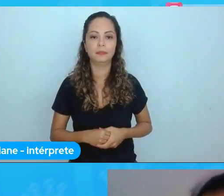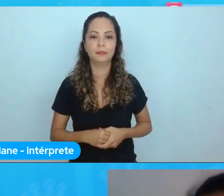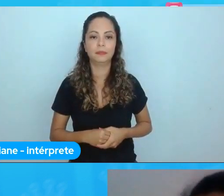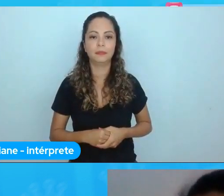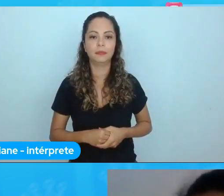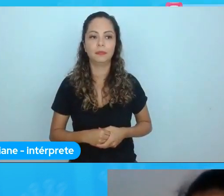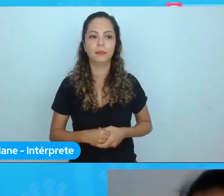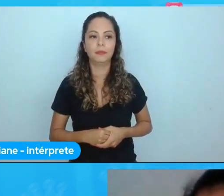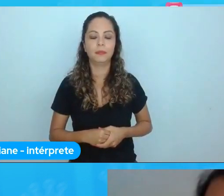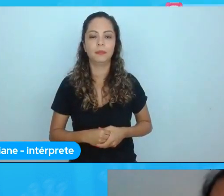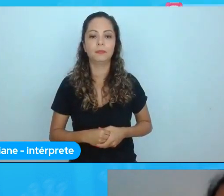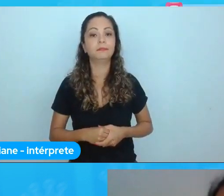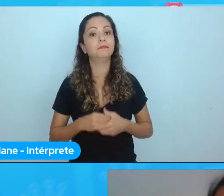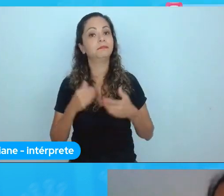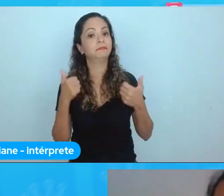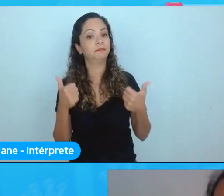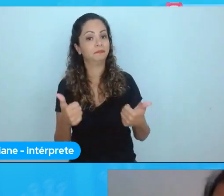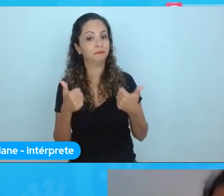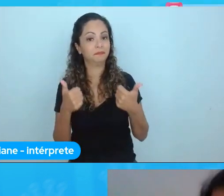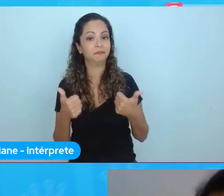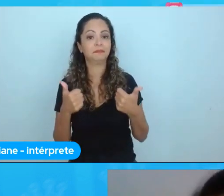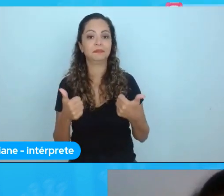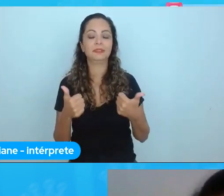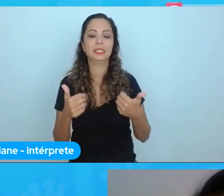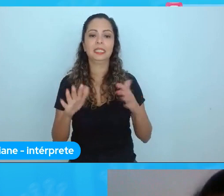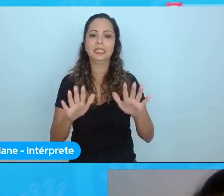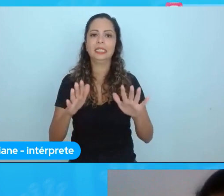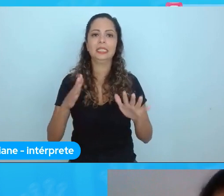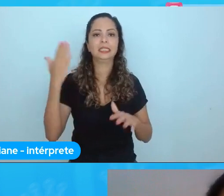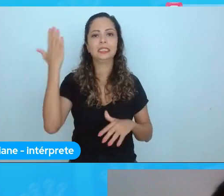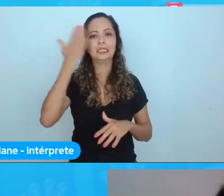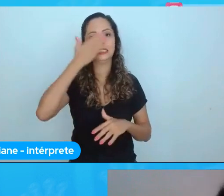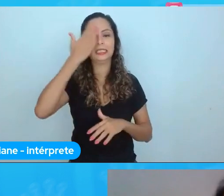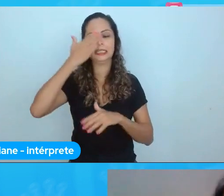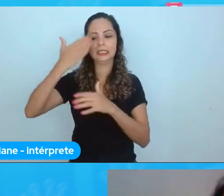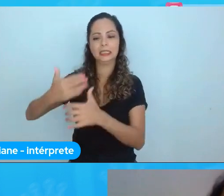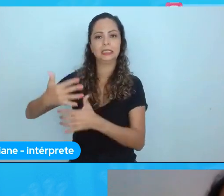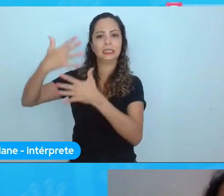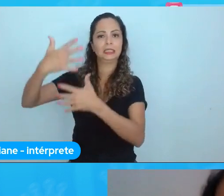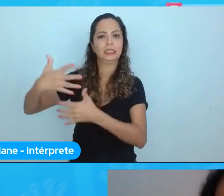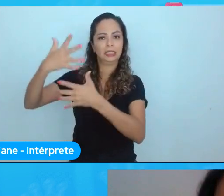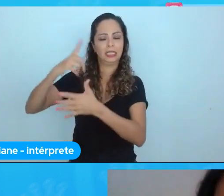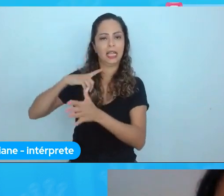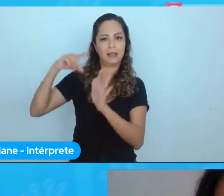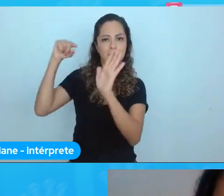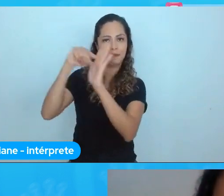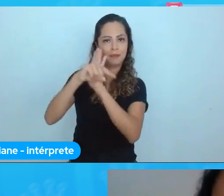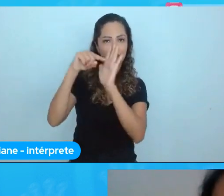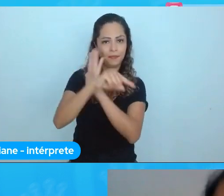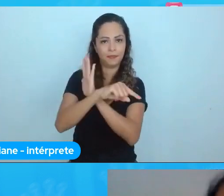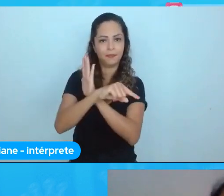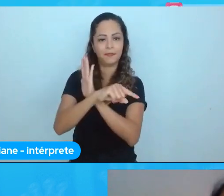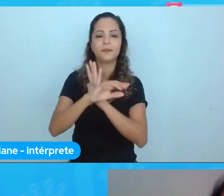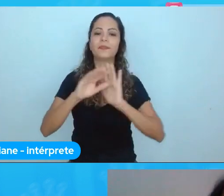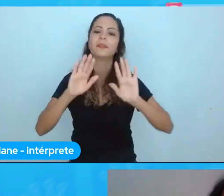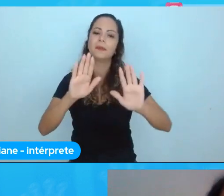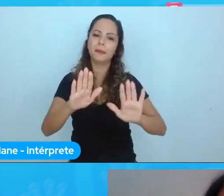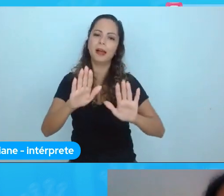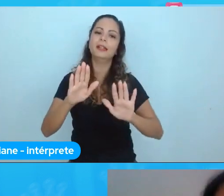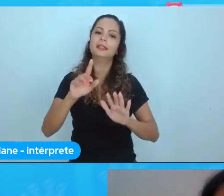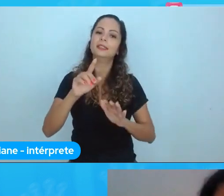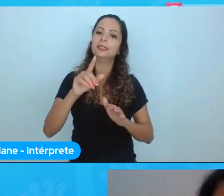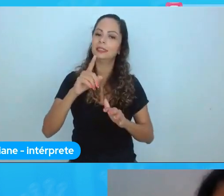Prontinho. Eu não tô conseguindo ver se tá chegando mais mensagens, mas aí tu tá lá na